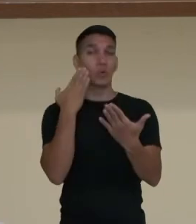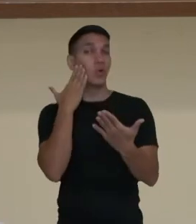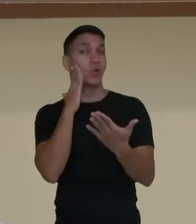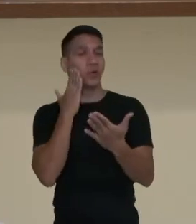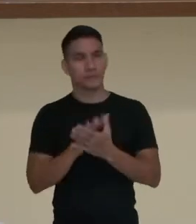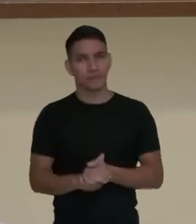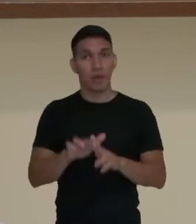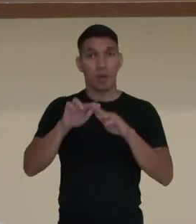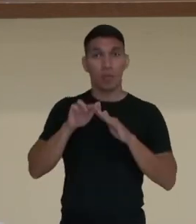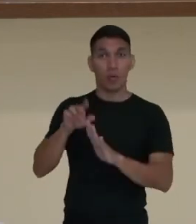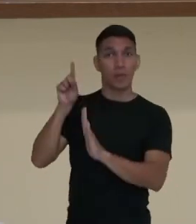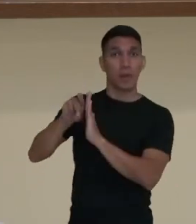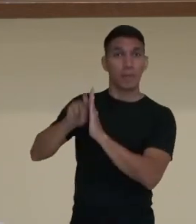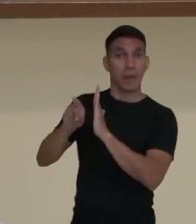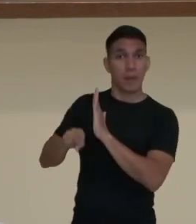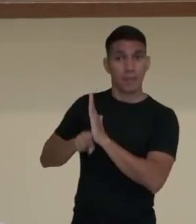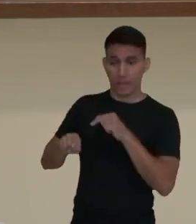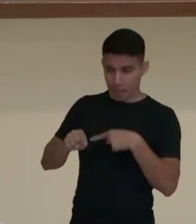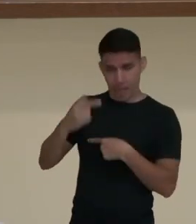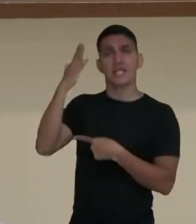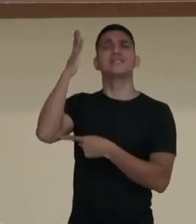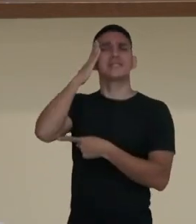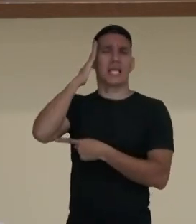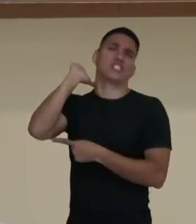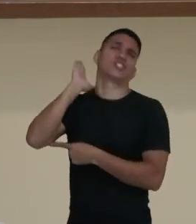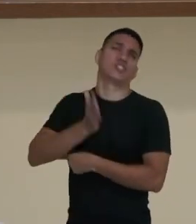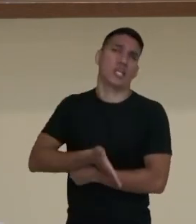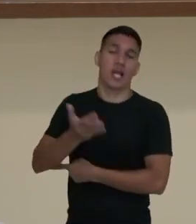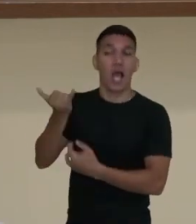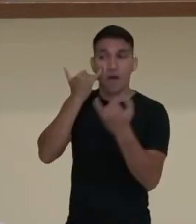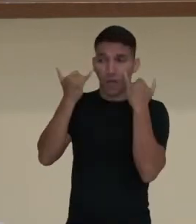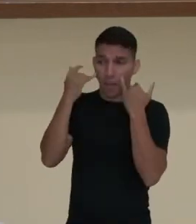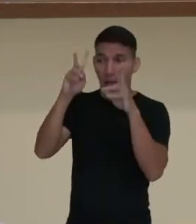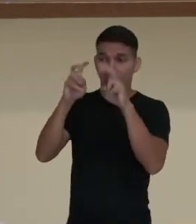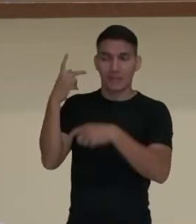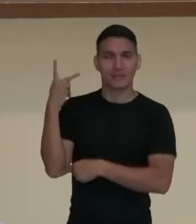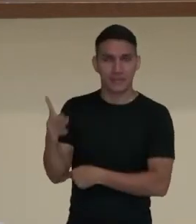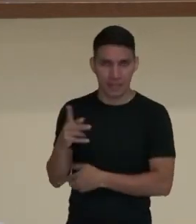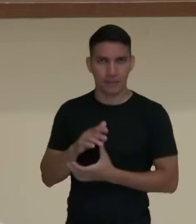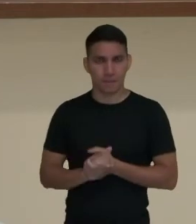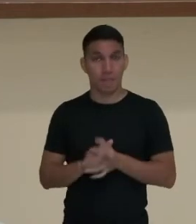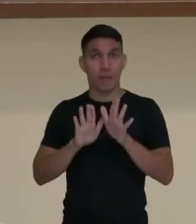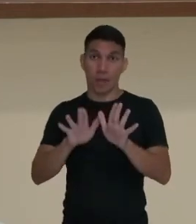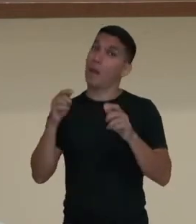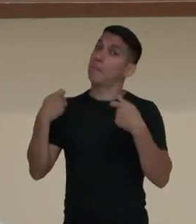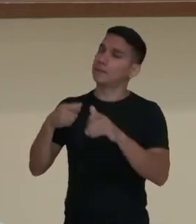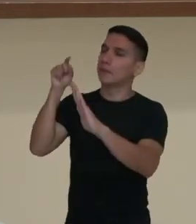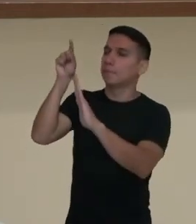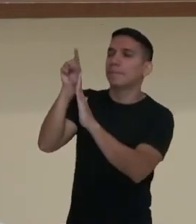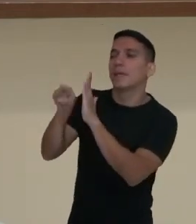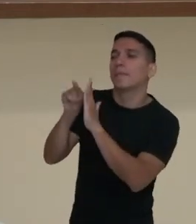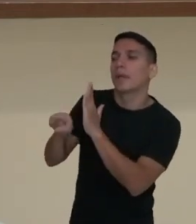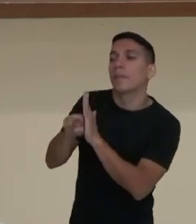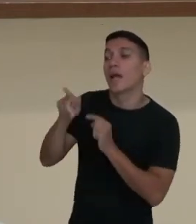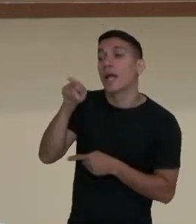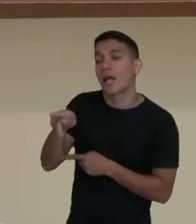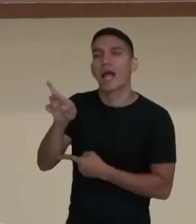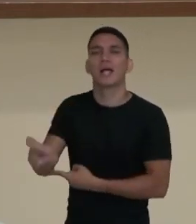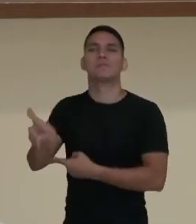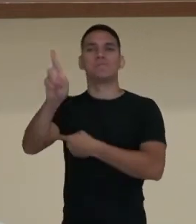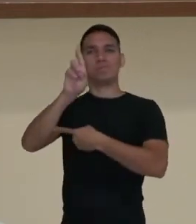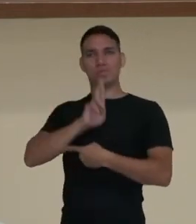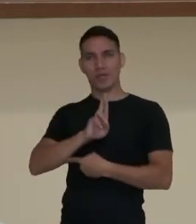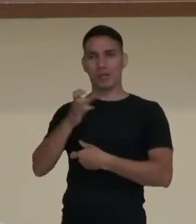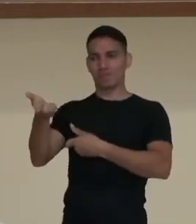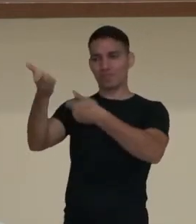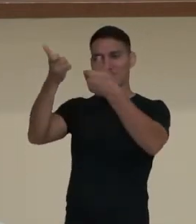a entrevistadora, mesmo que ela saiba aquelas informações a respeito da Bianca, ela pergunta e aí a Bianca